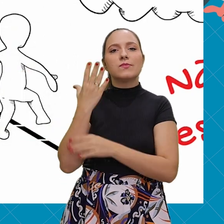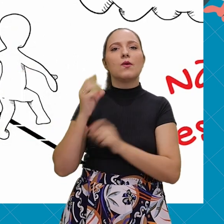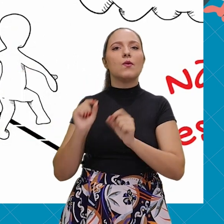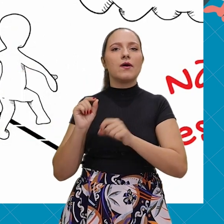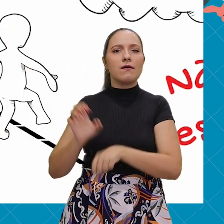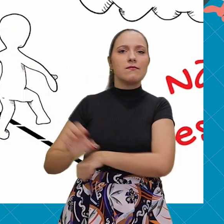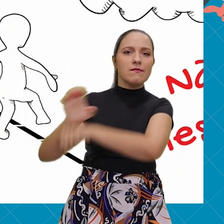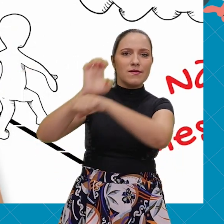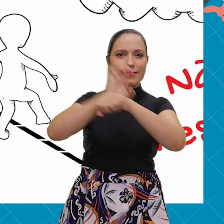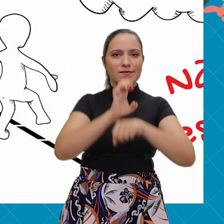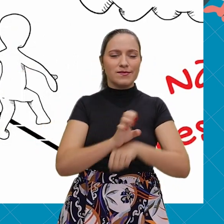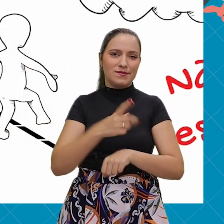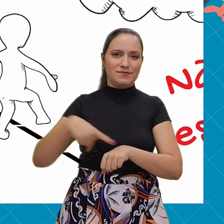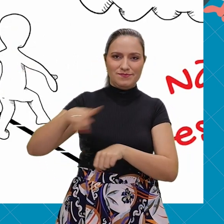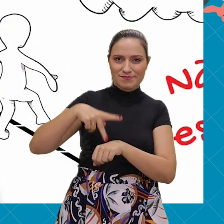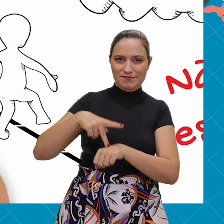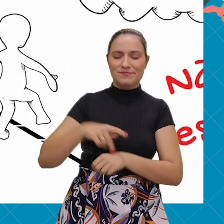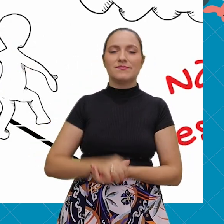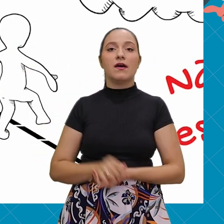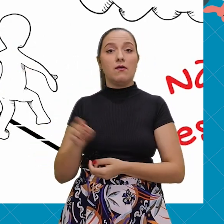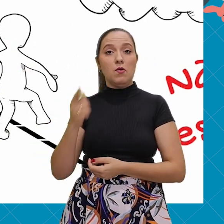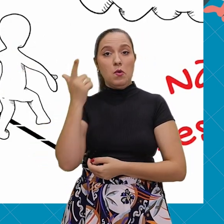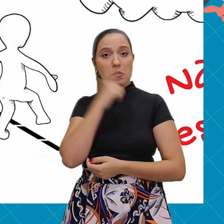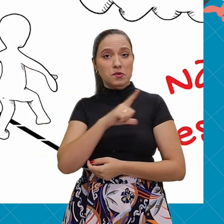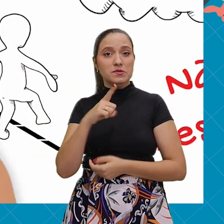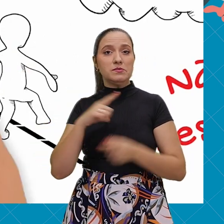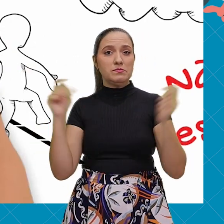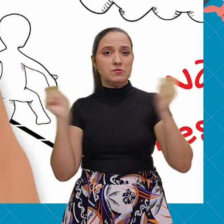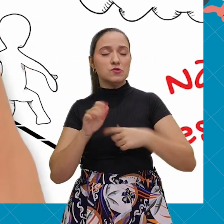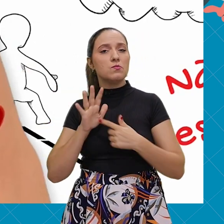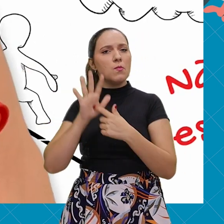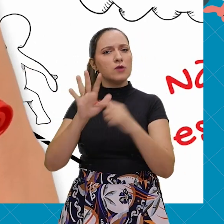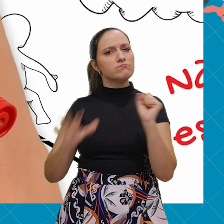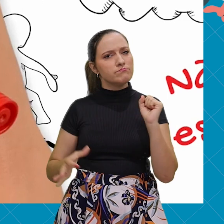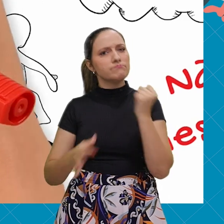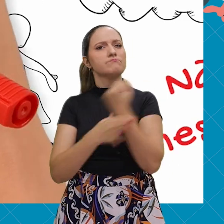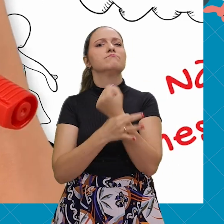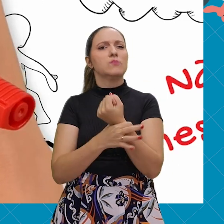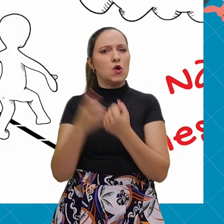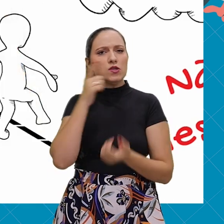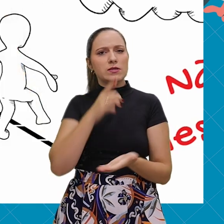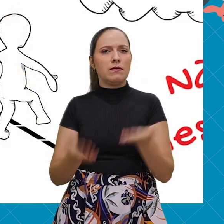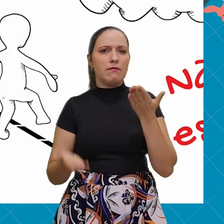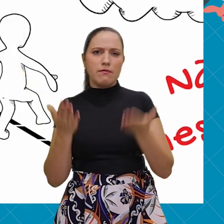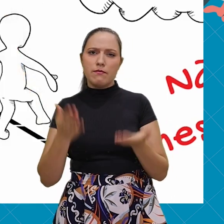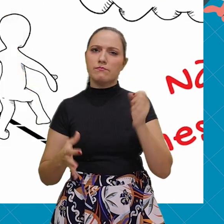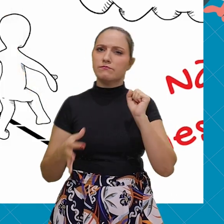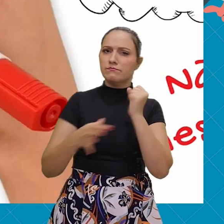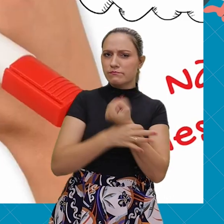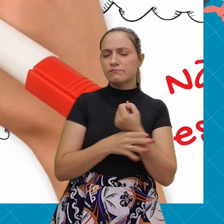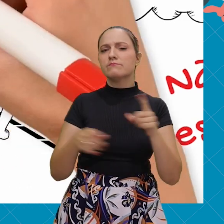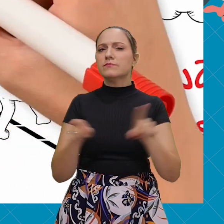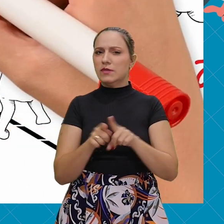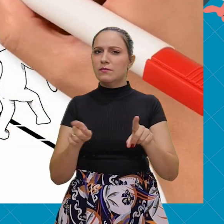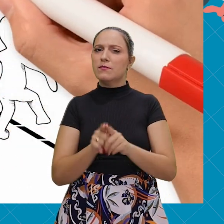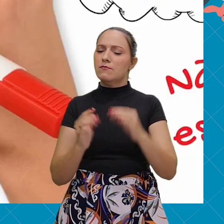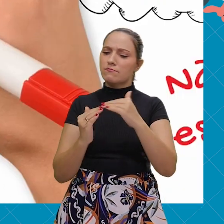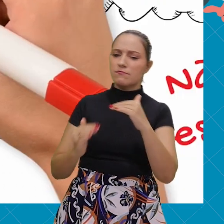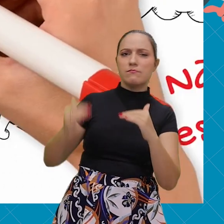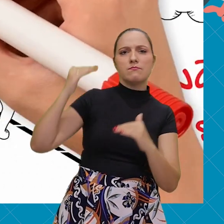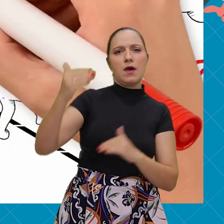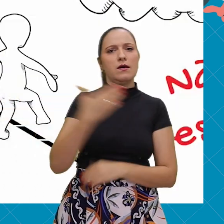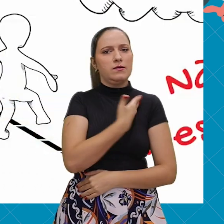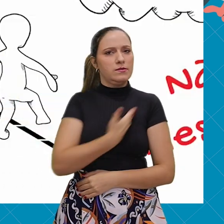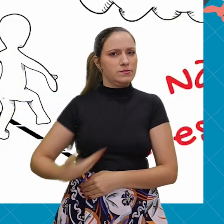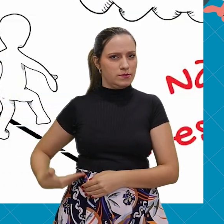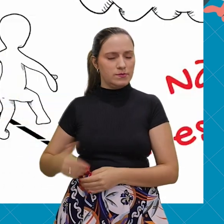dos estados nacionais, pois ele vai servir basicamente como garantia de estabilidade, de segurança e também de soberania